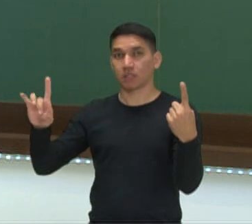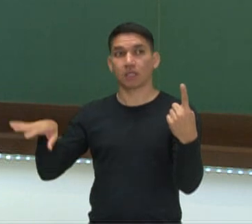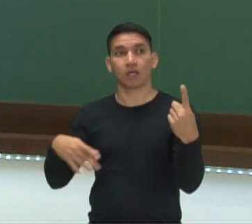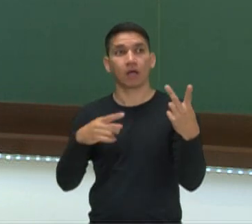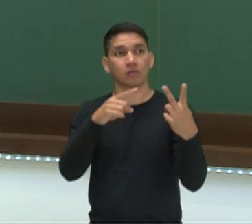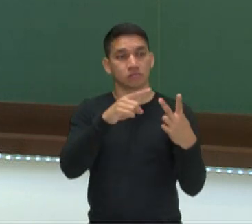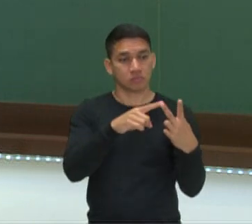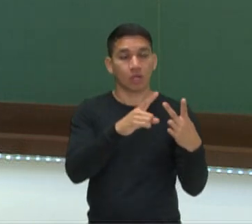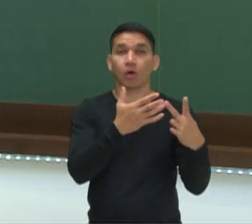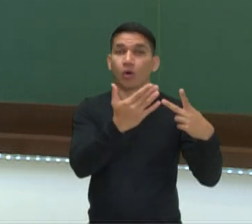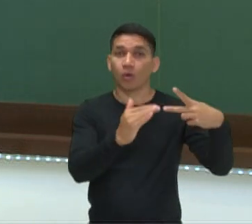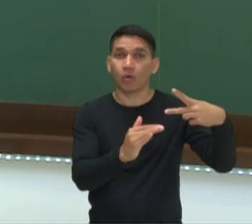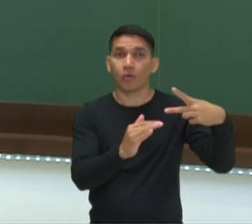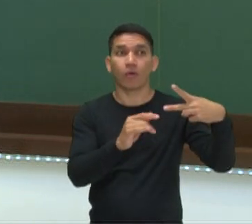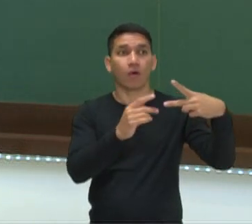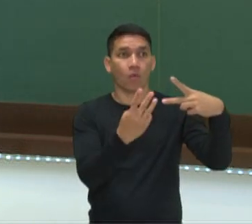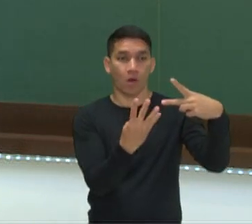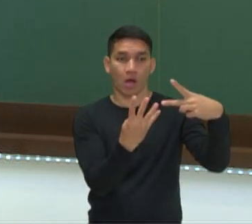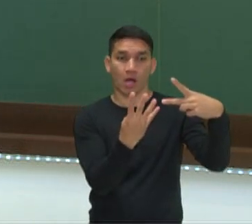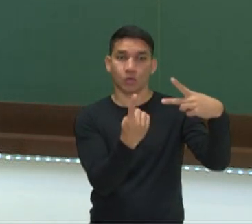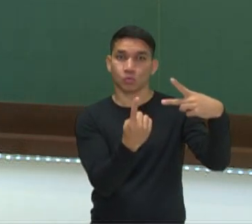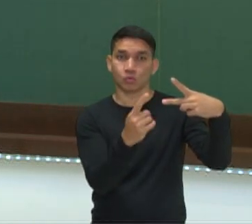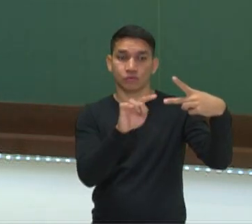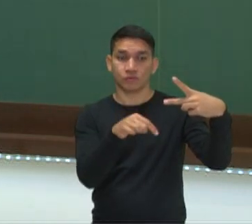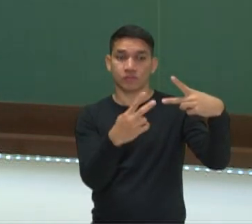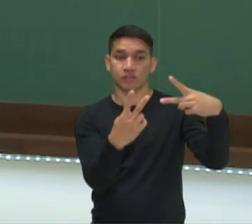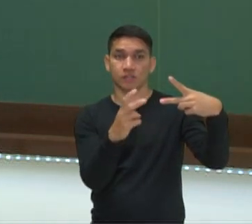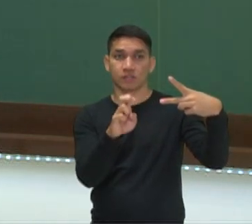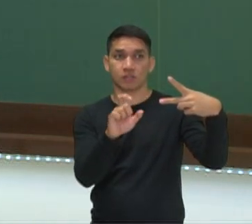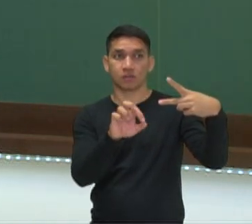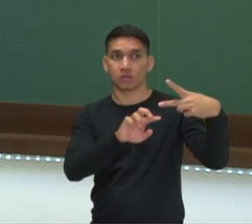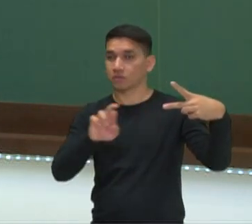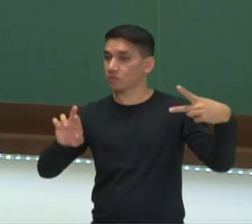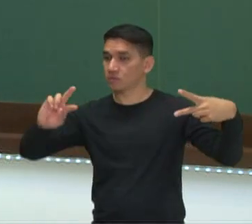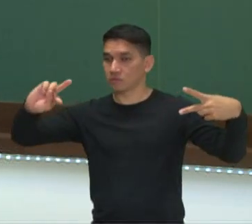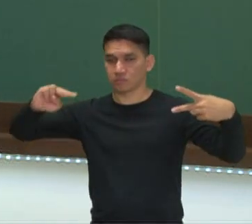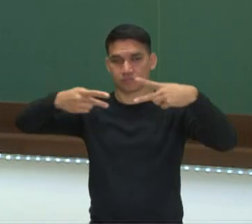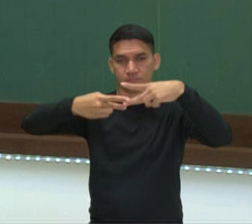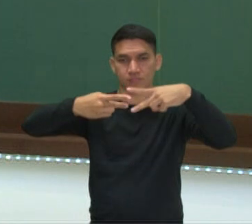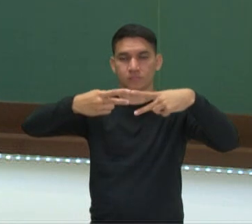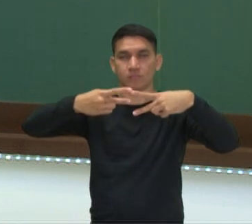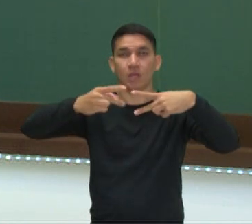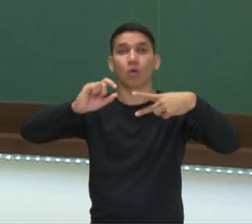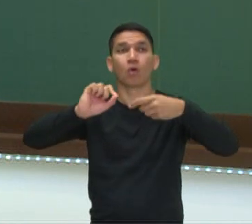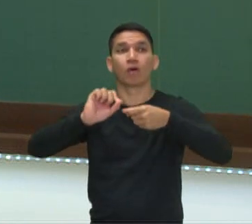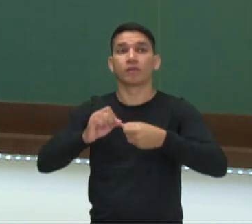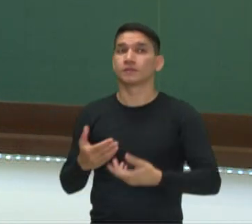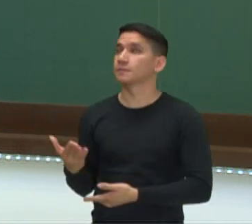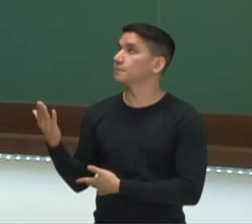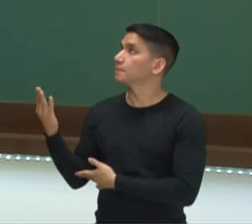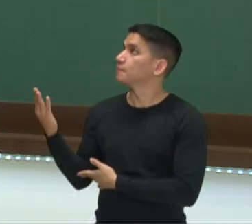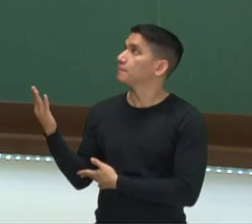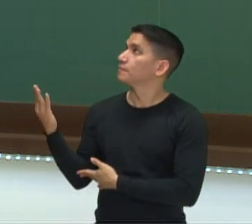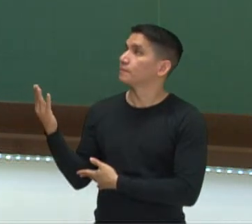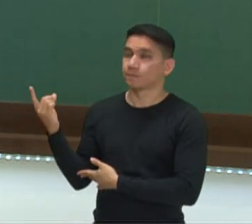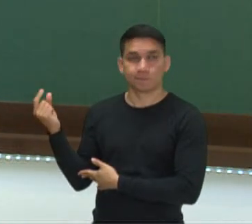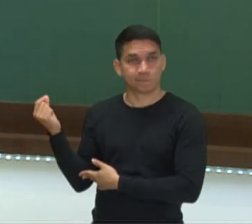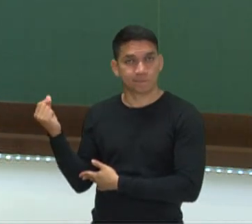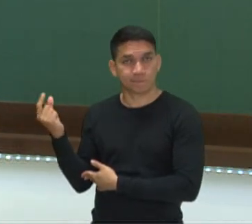são 41,25 kWh. Então é só multiplicar esse valor 41,25 vezes, né?